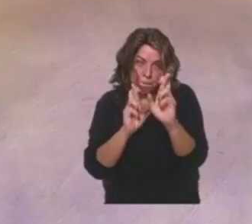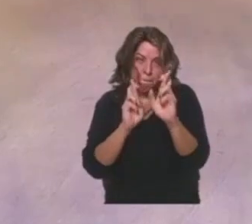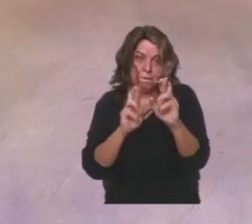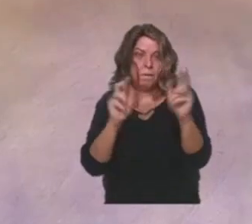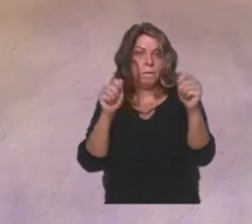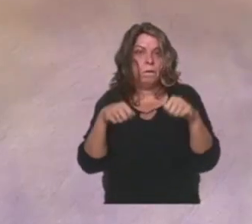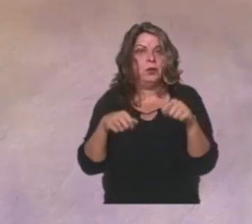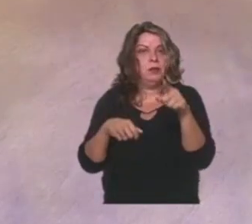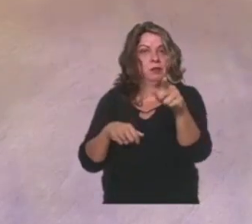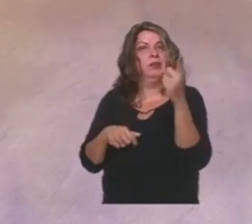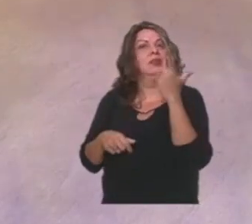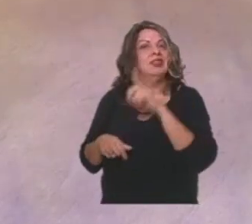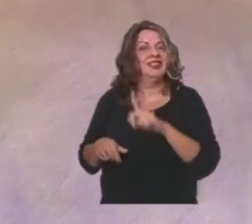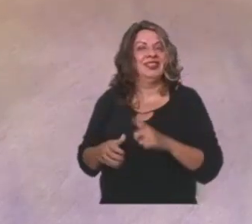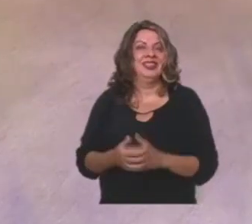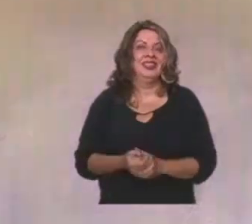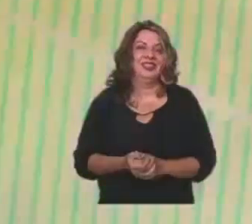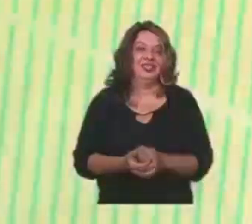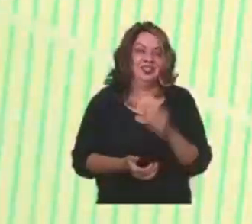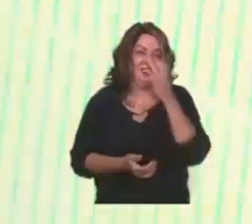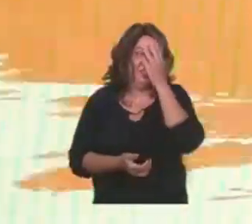pode ser você. Vamos nessa.